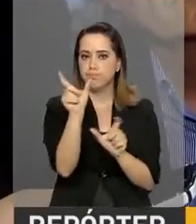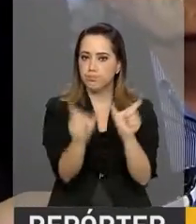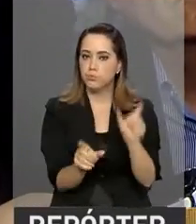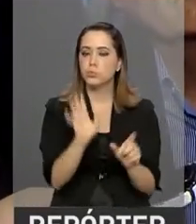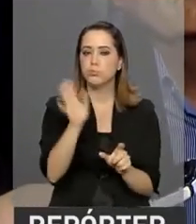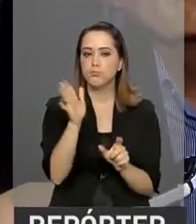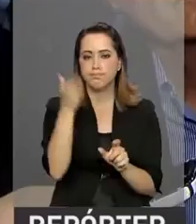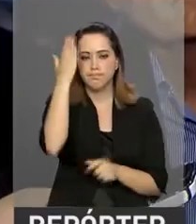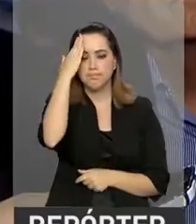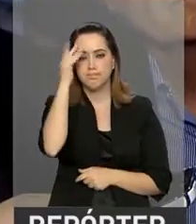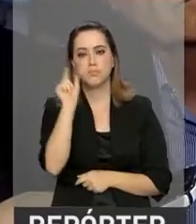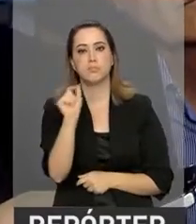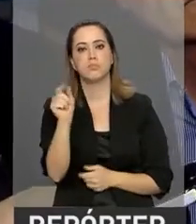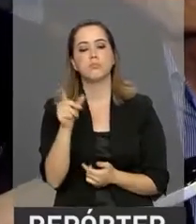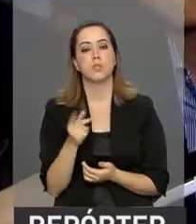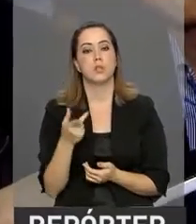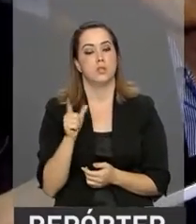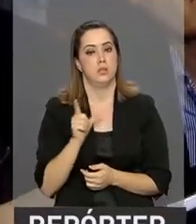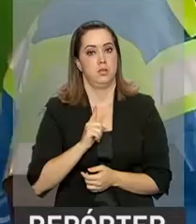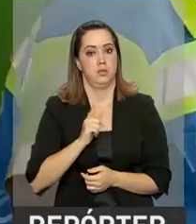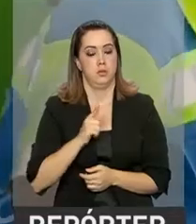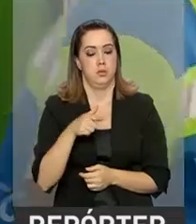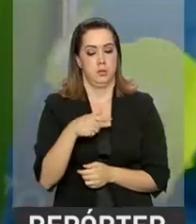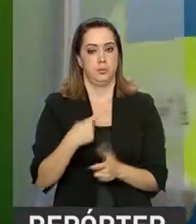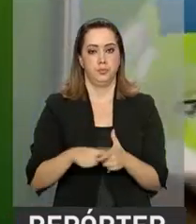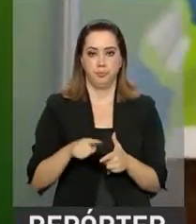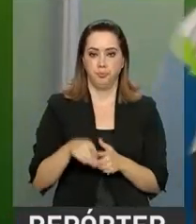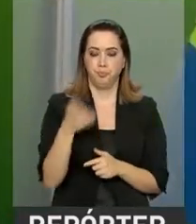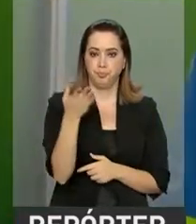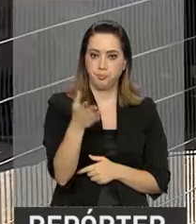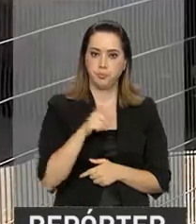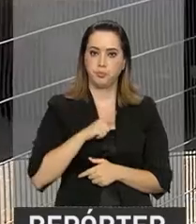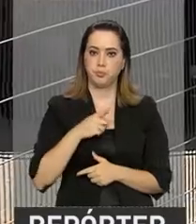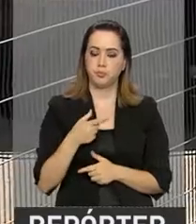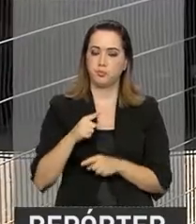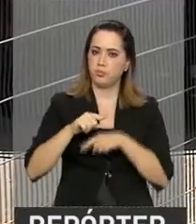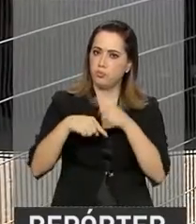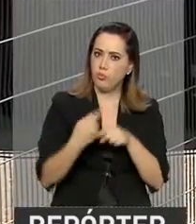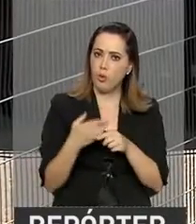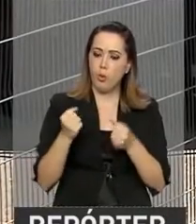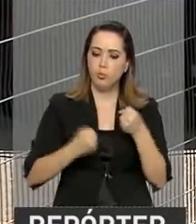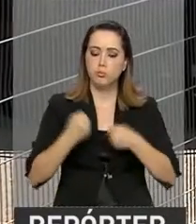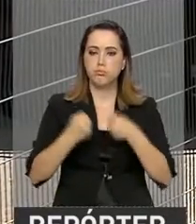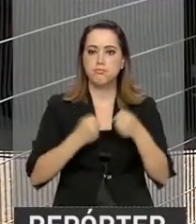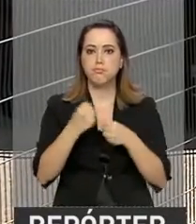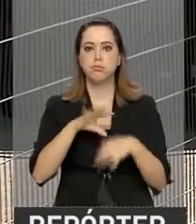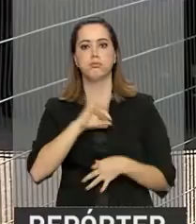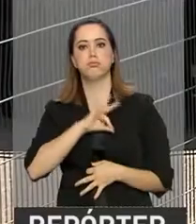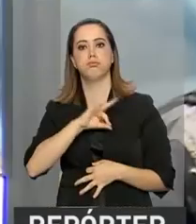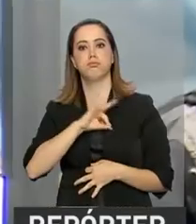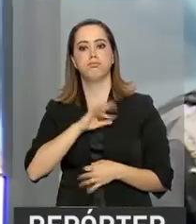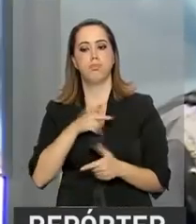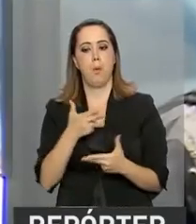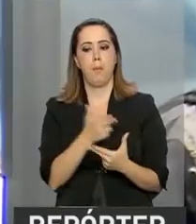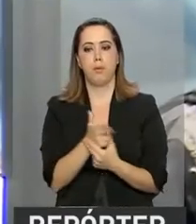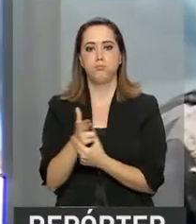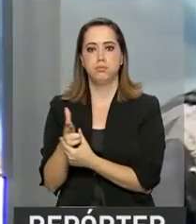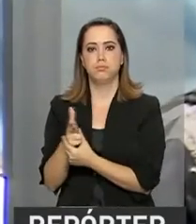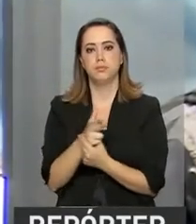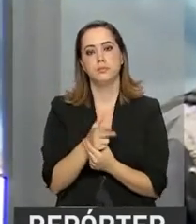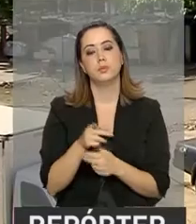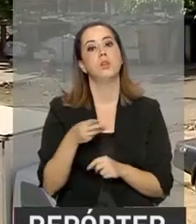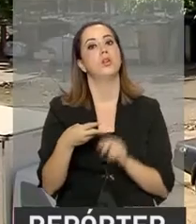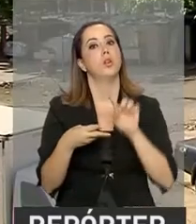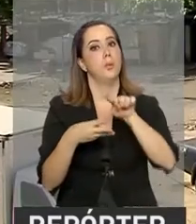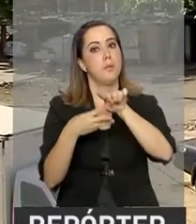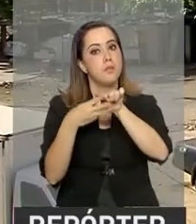atuar é pra prender essas pessoas rapidamente a ocupação ocorreu depois que um carro da força nacional foi atacado nesta quarta feira